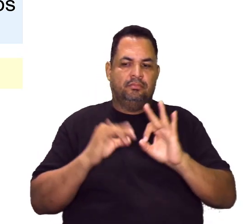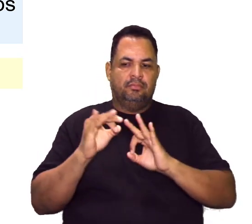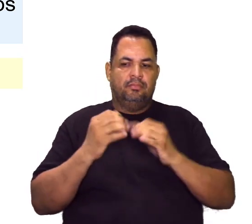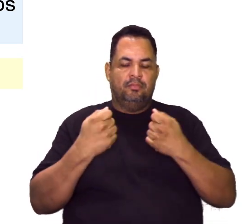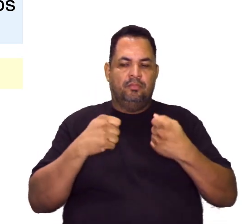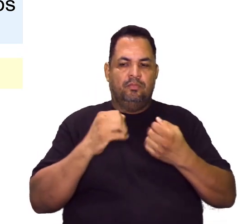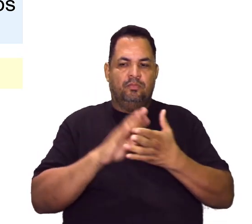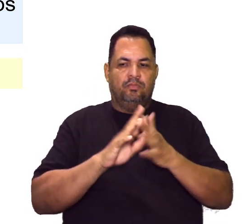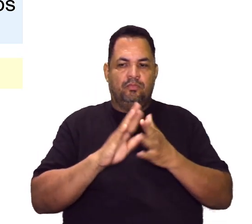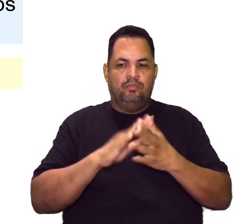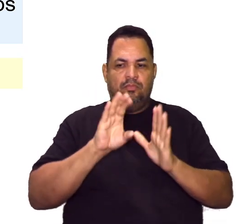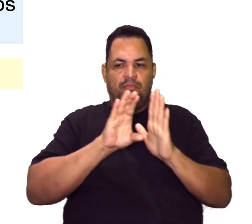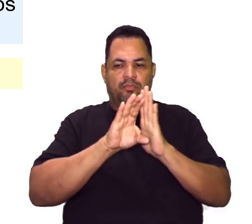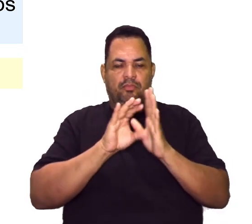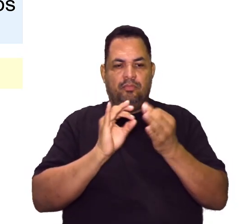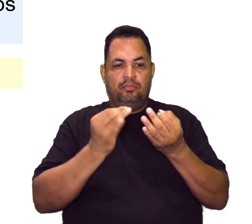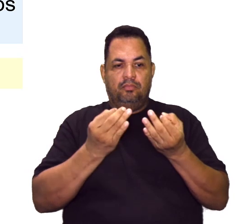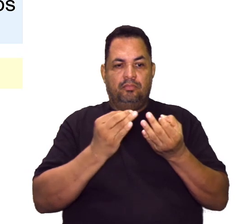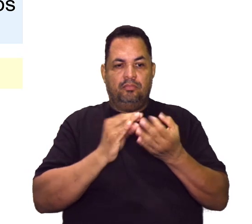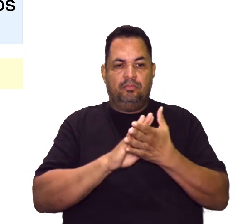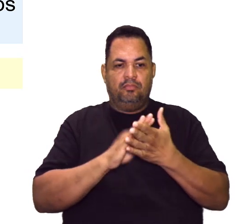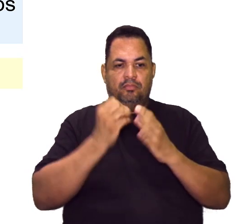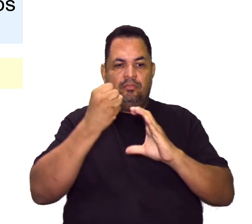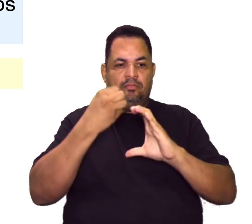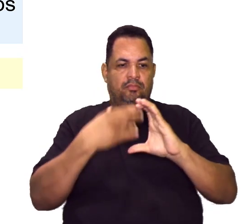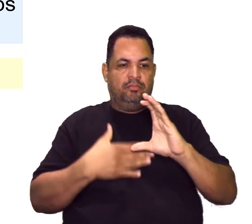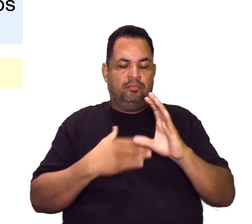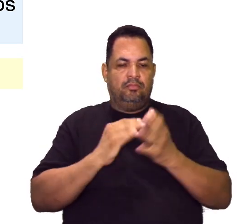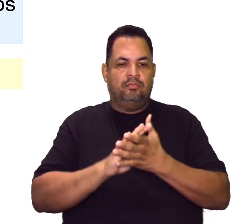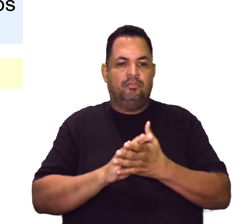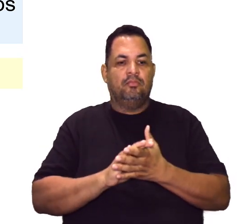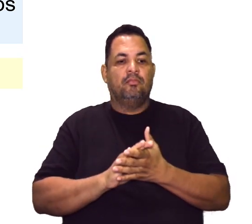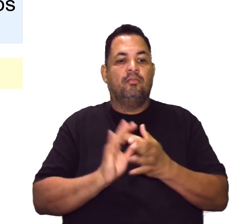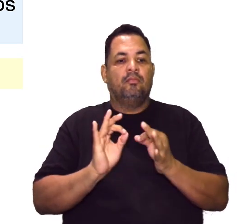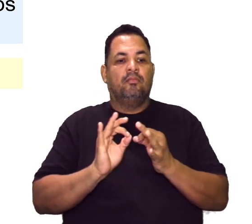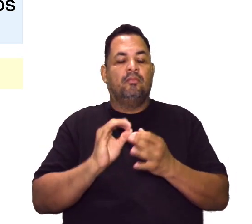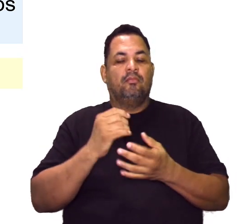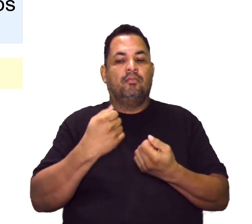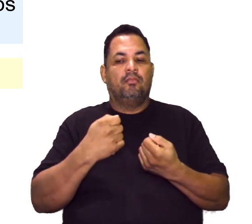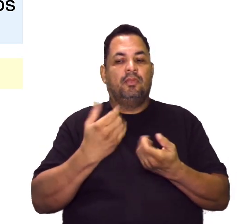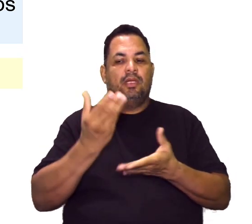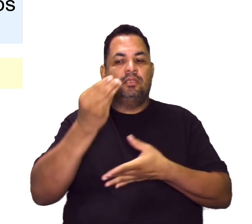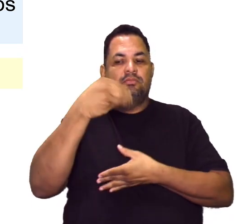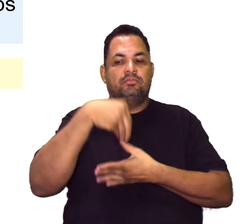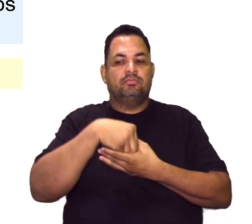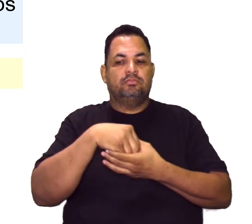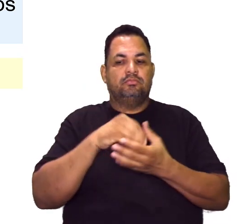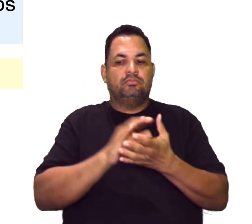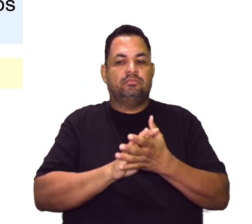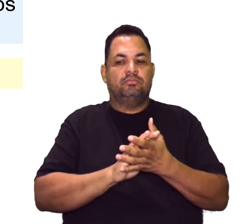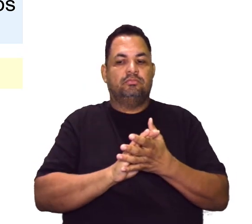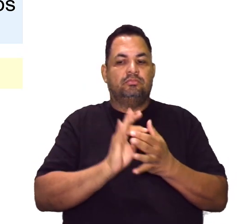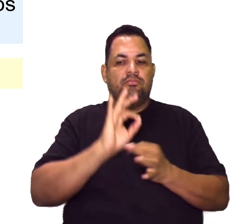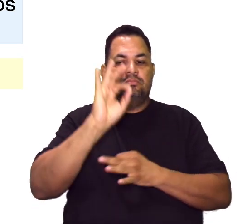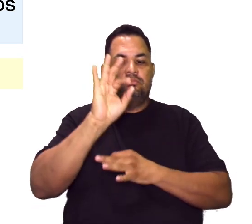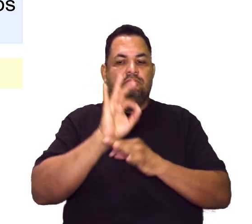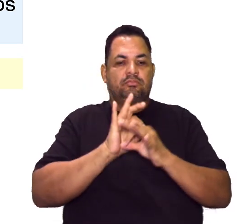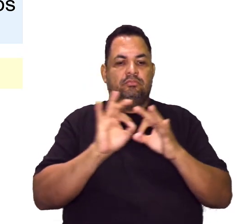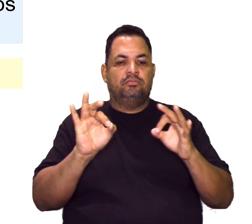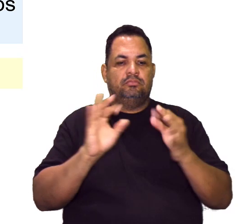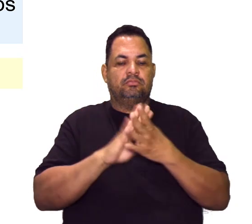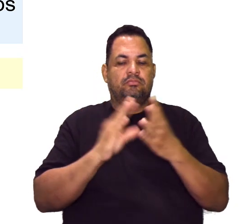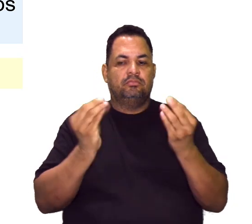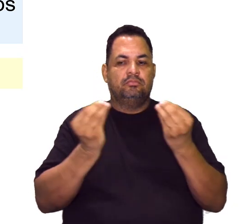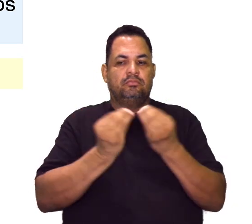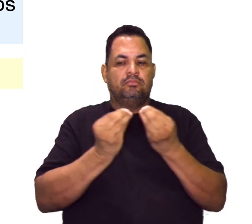característica que pode definir se uma molécula é ou não polar tem a ver com a geometria molecular, inclusive